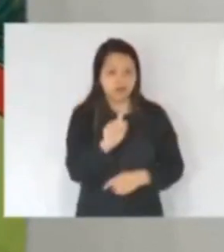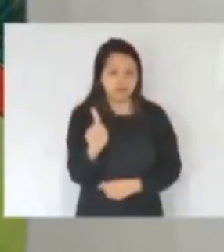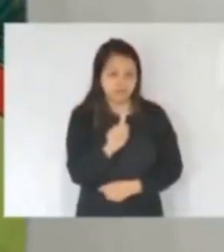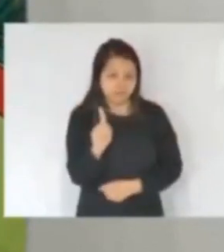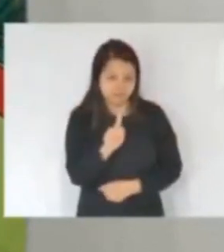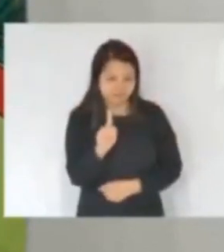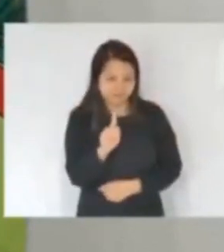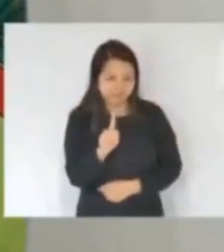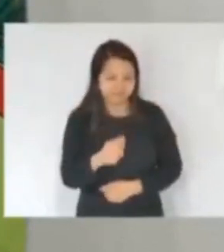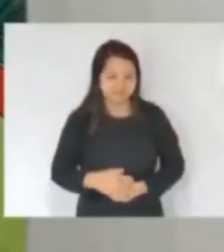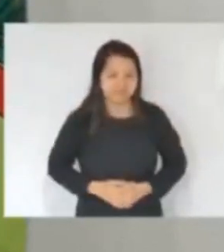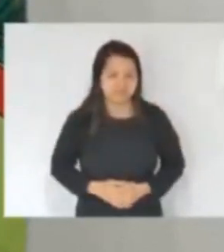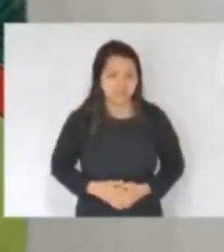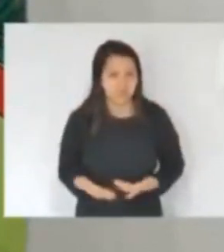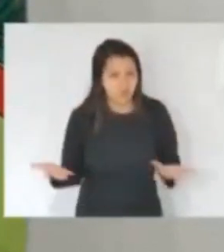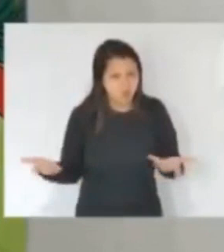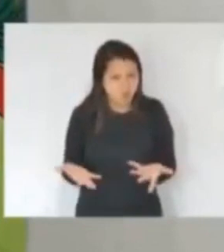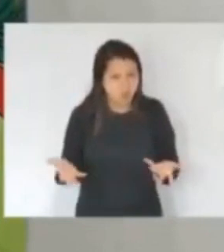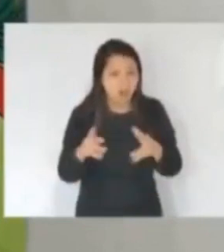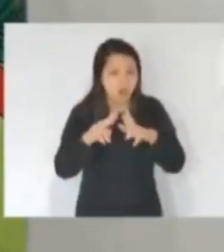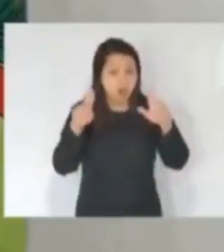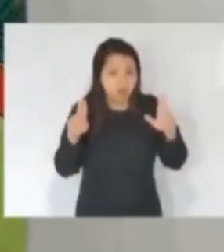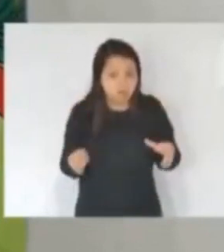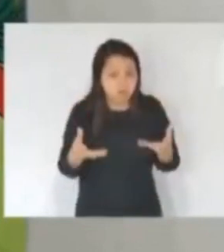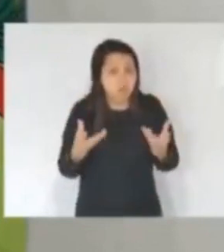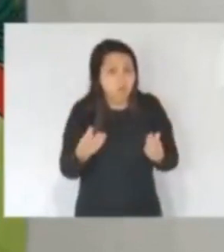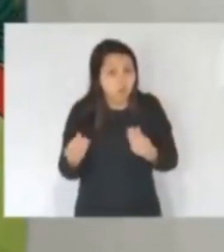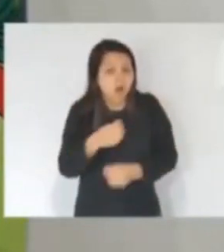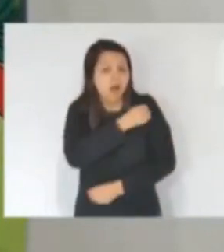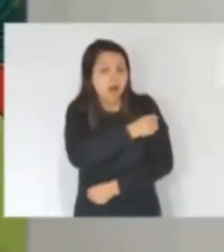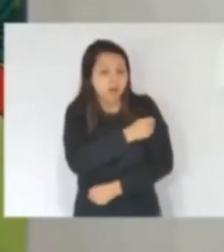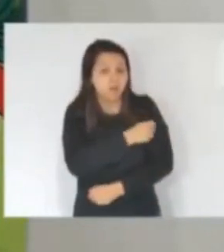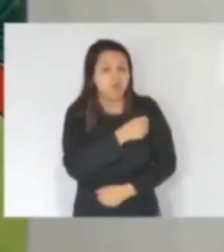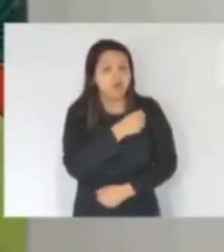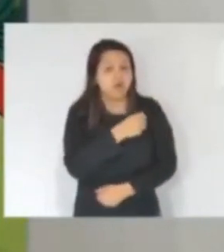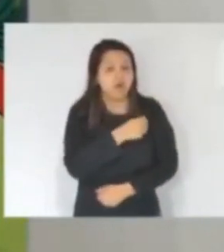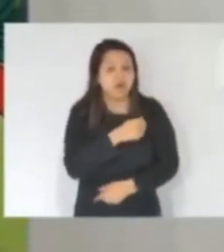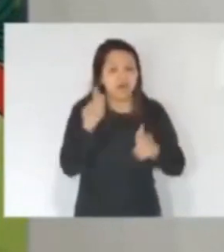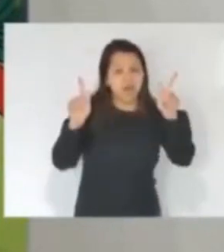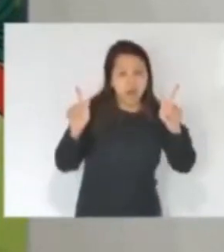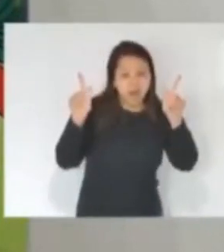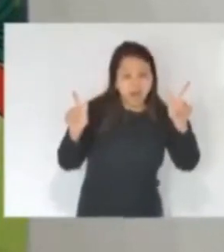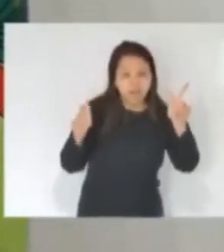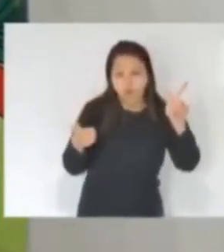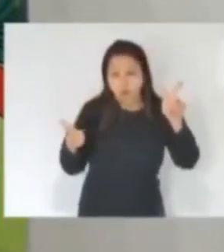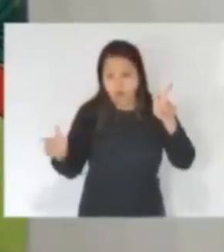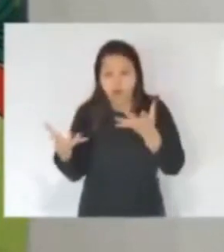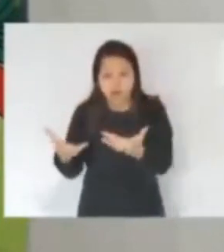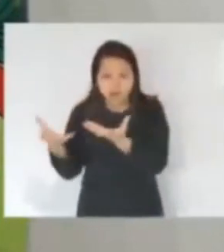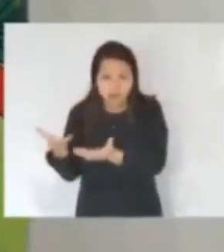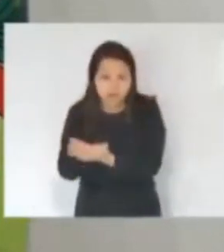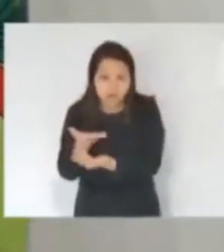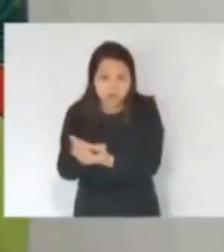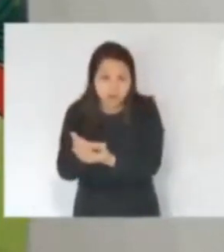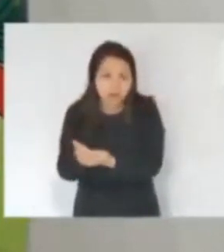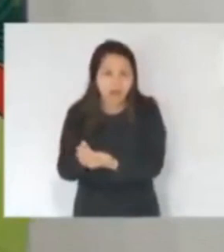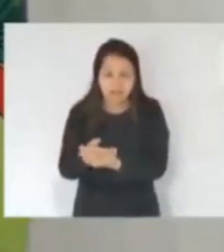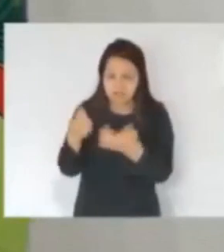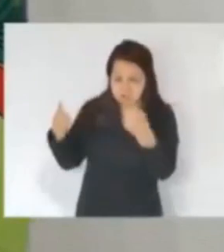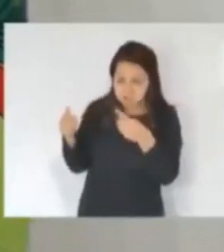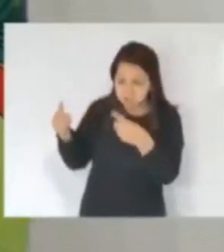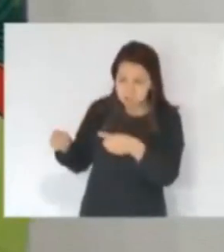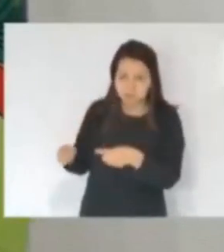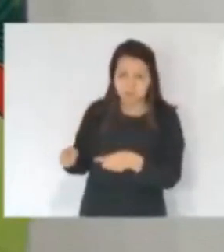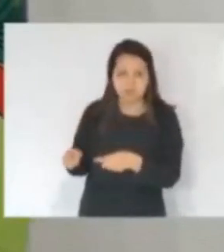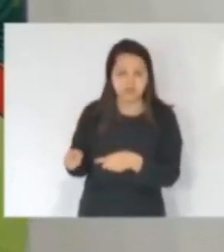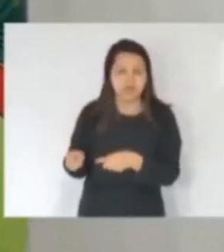triste cenário da UFSC hoje é de alunos em greve. Os que querem estudar são coagidos e o reitor, aquele mesmo que vocês viram no vídeo, está de férias